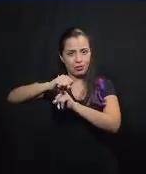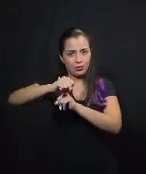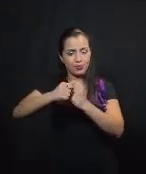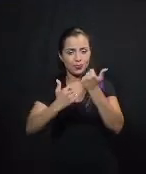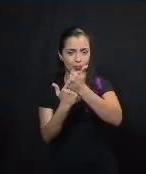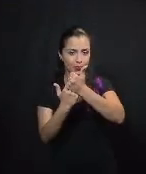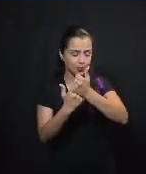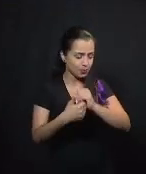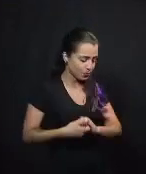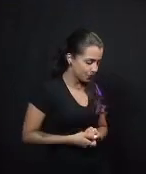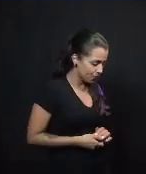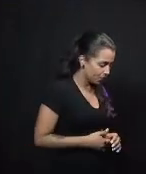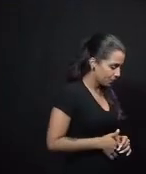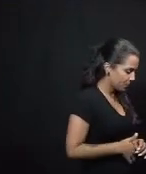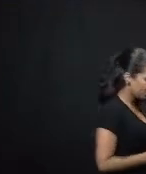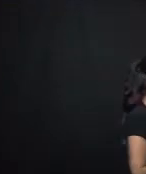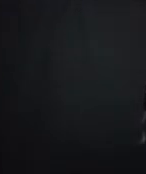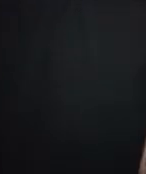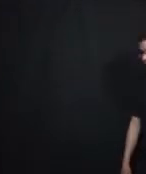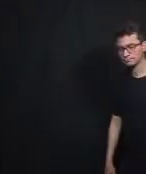elemento,